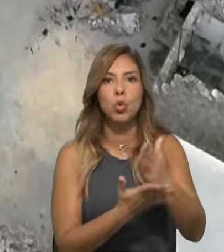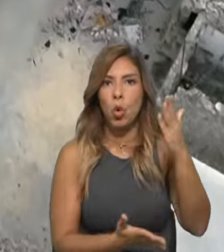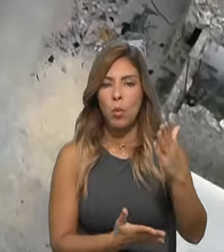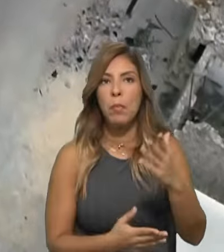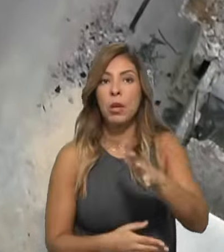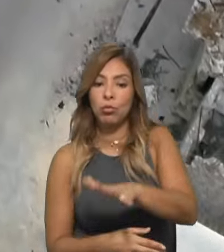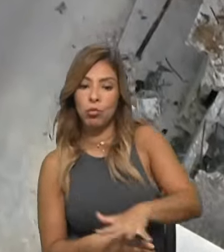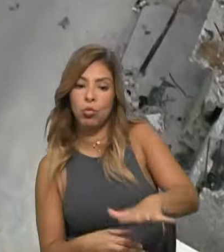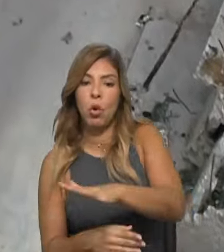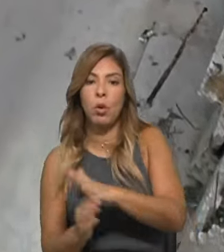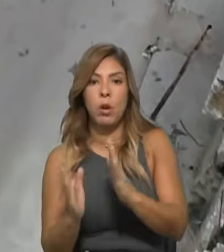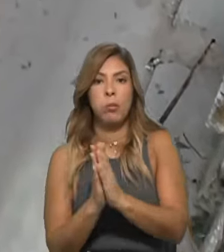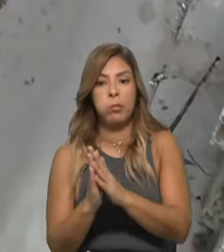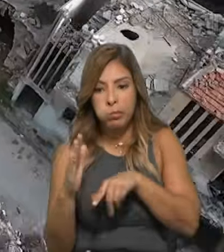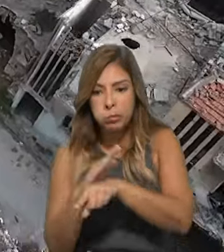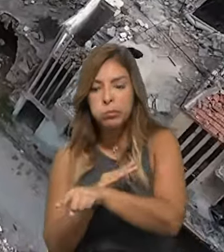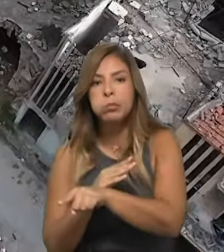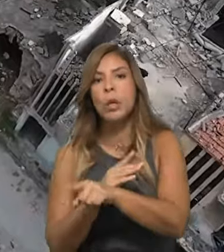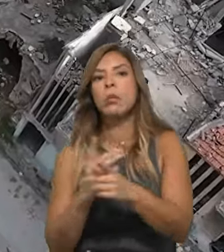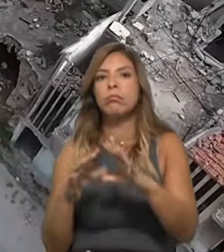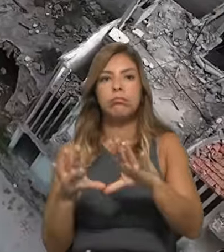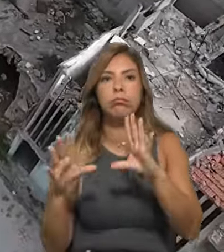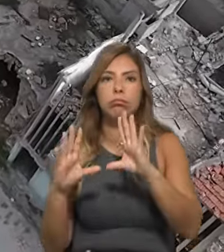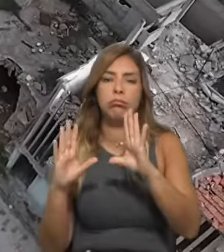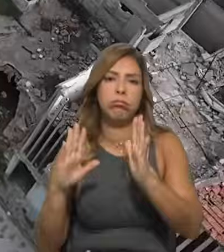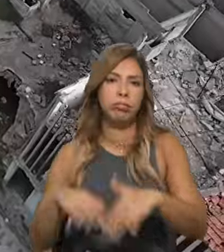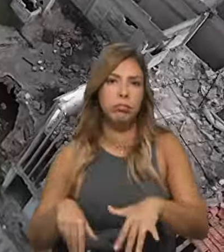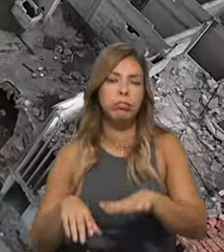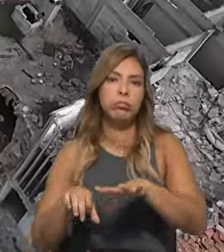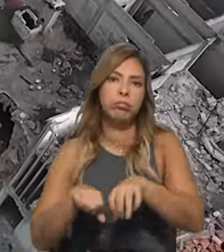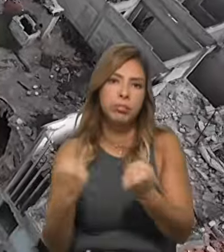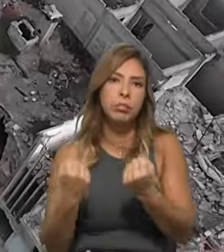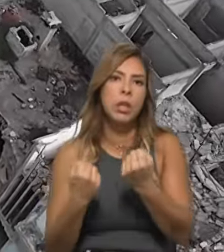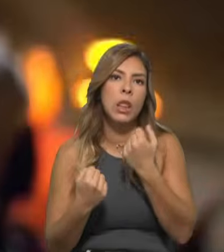os espaços onde as pessoas procuram consolo, esperança e Deus.